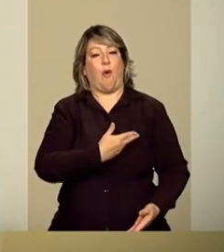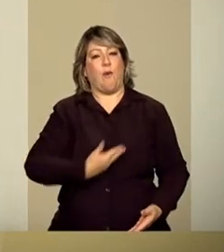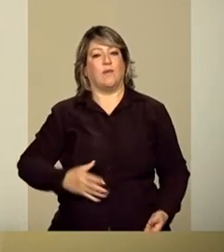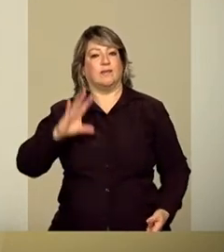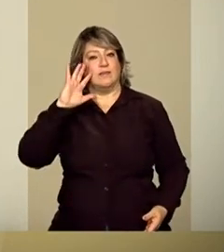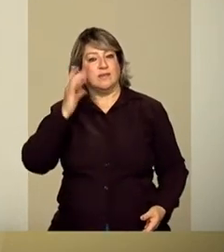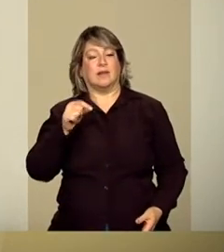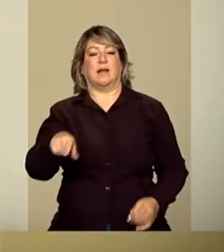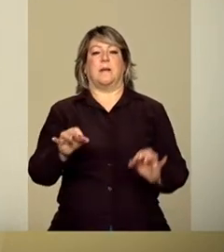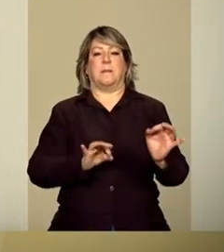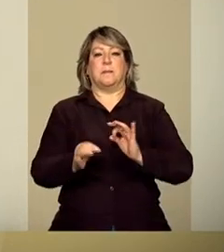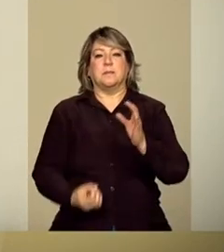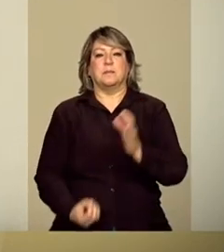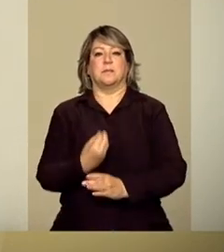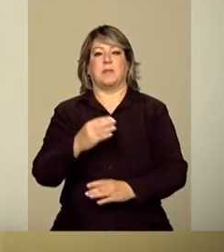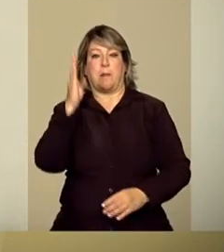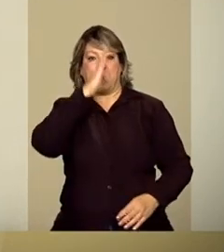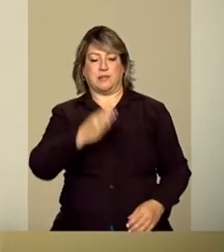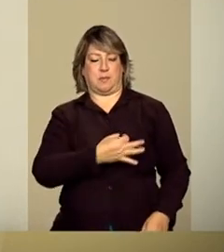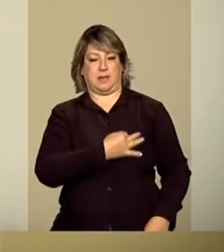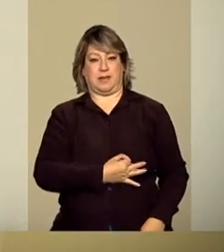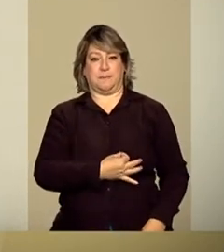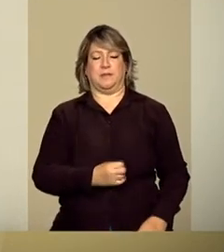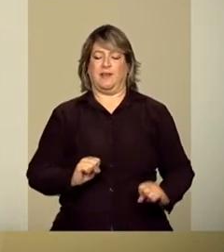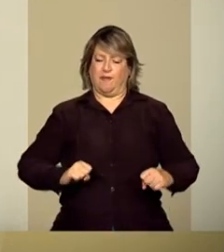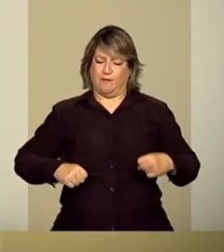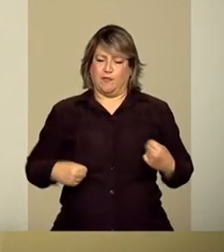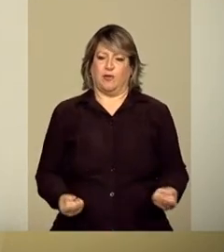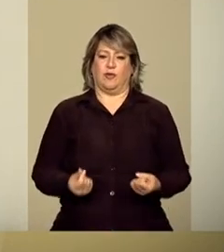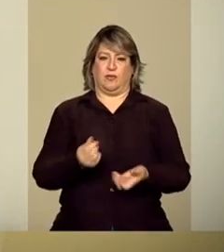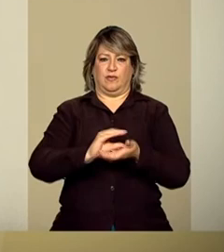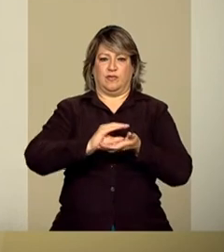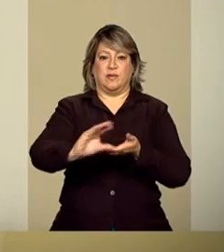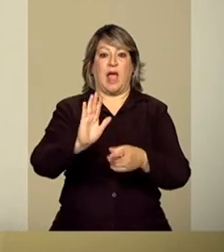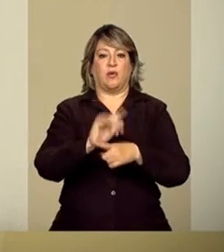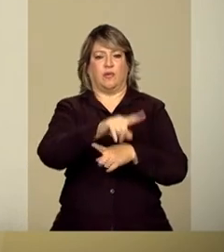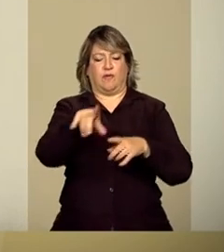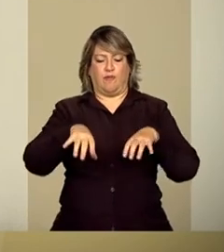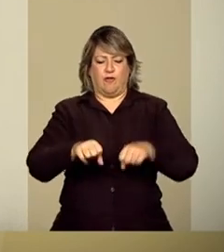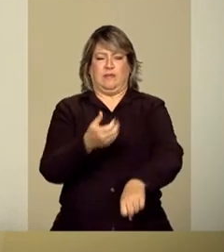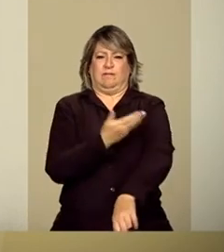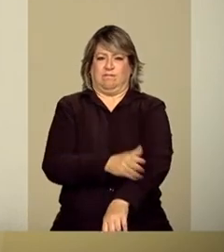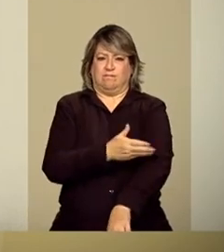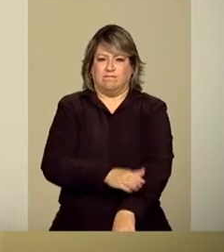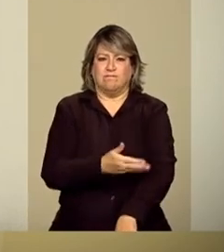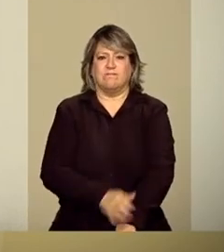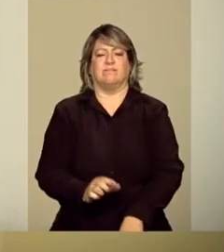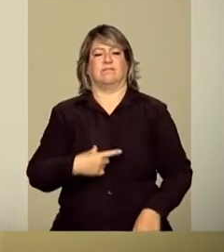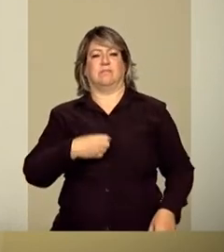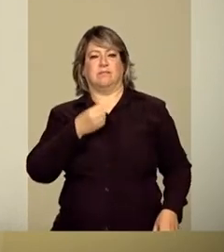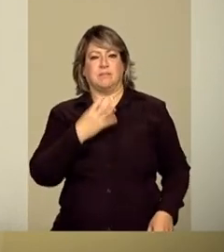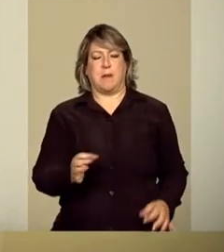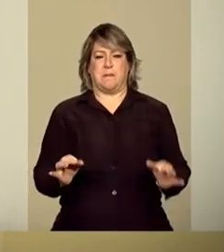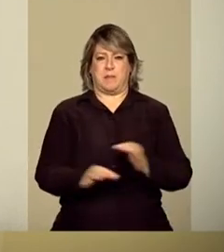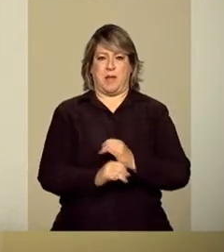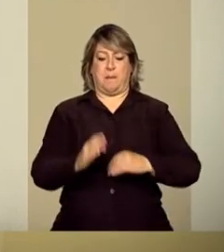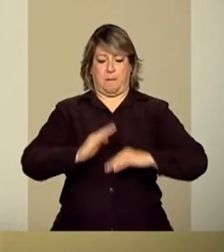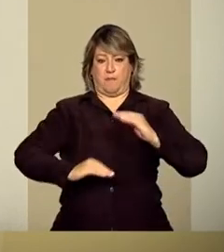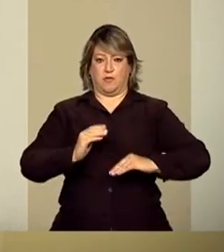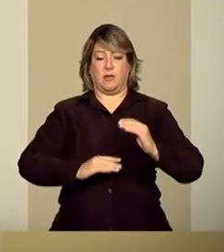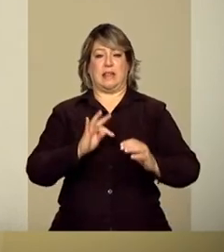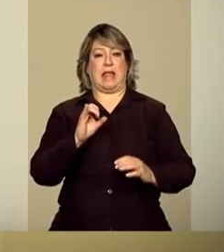Brasil Medalhas. O nosso esforço é para investir na formação dos nossos atletas, dos nossos profissionais,